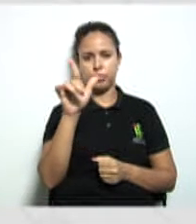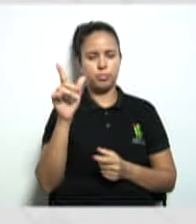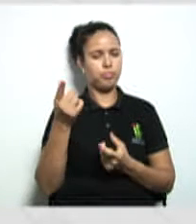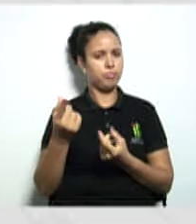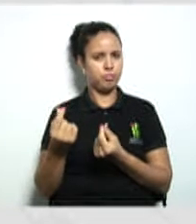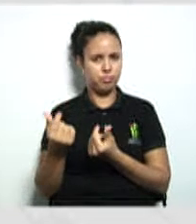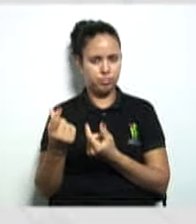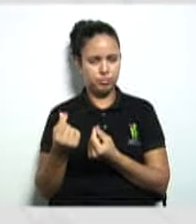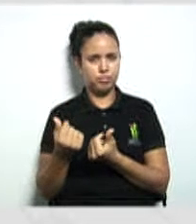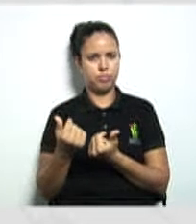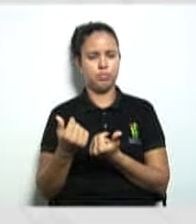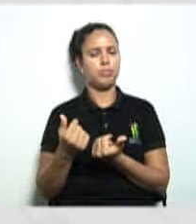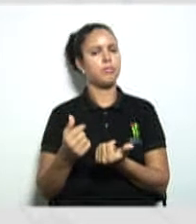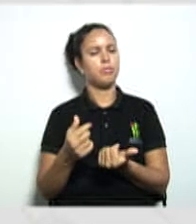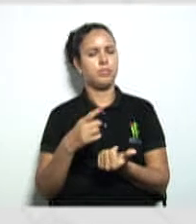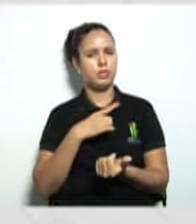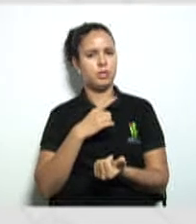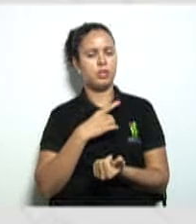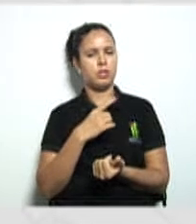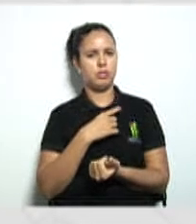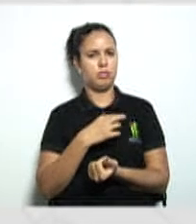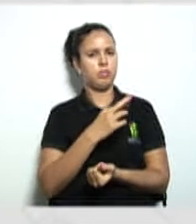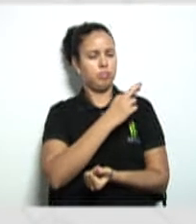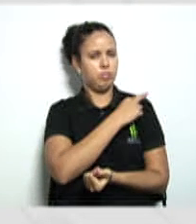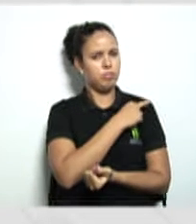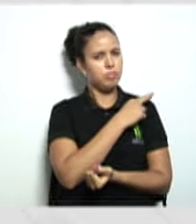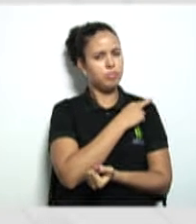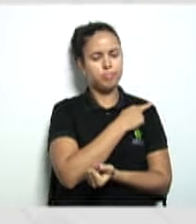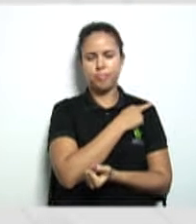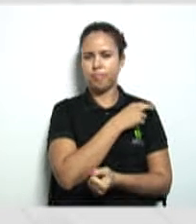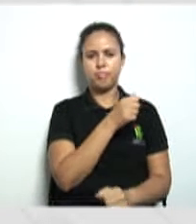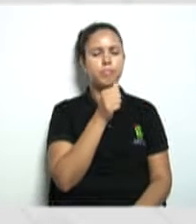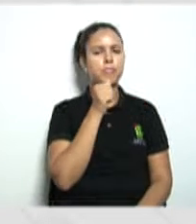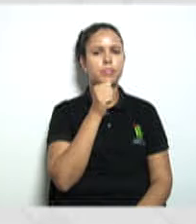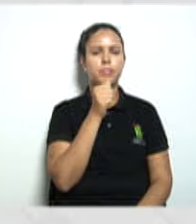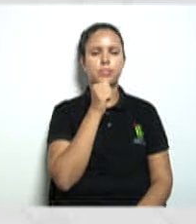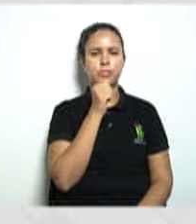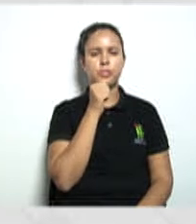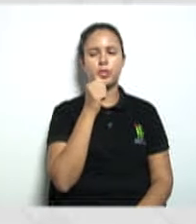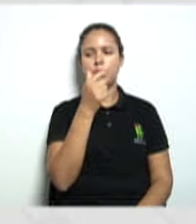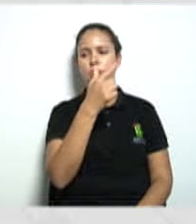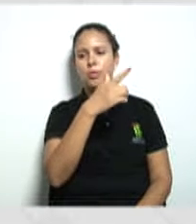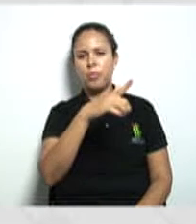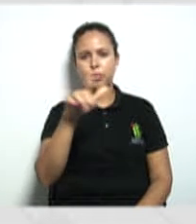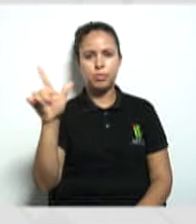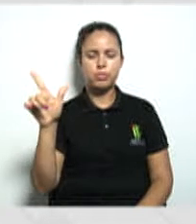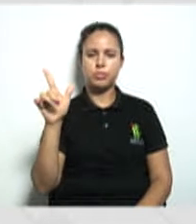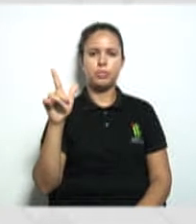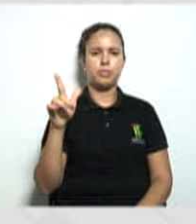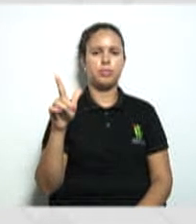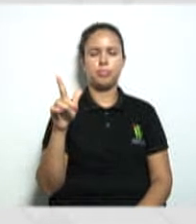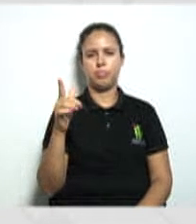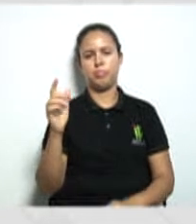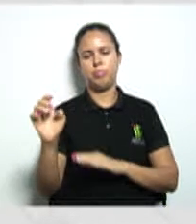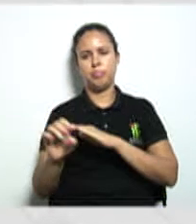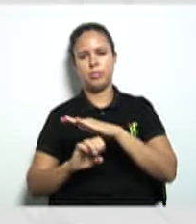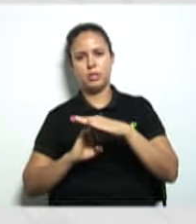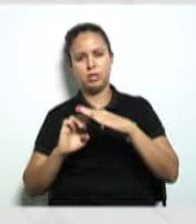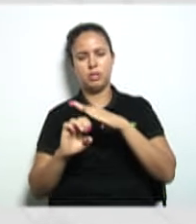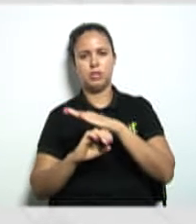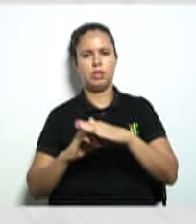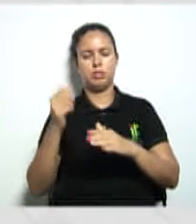tem esse compromisso, ou seja, nenhum outro empreendimento, ele tem esse compromisso com a